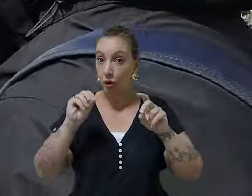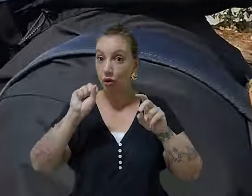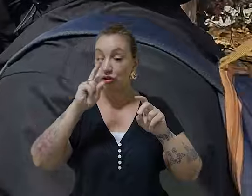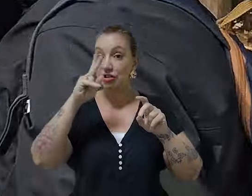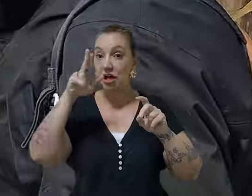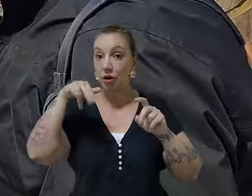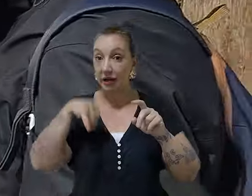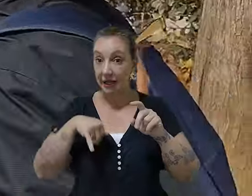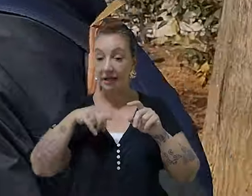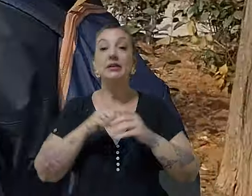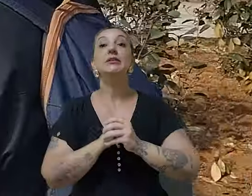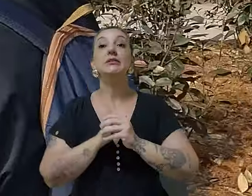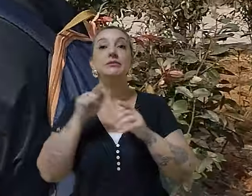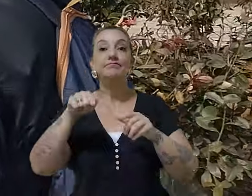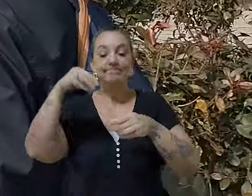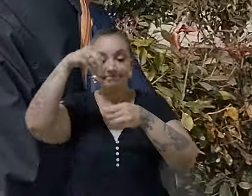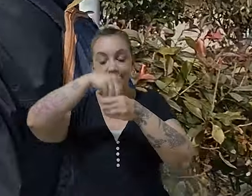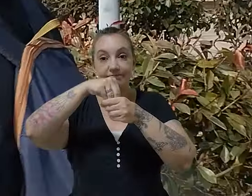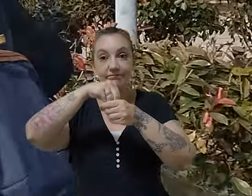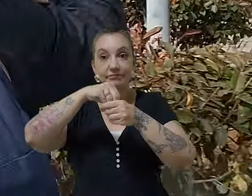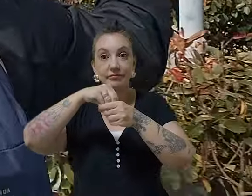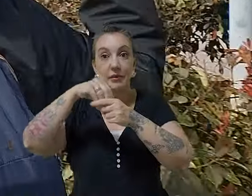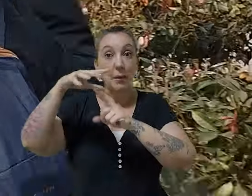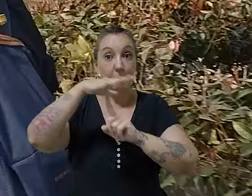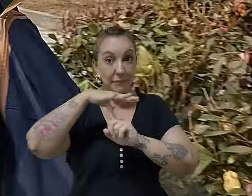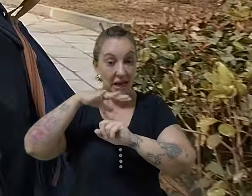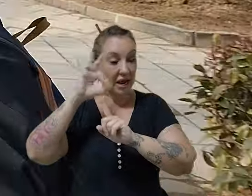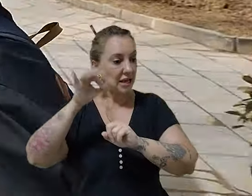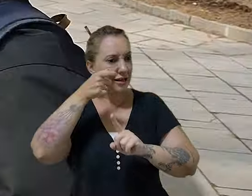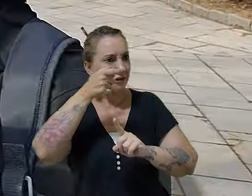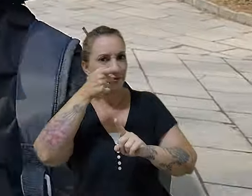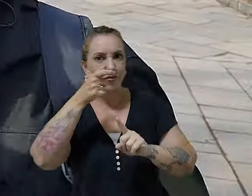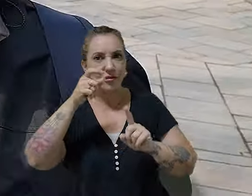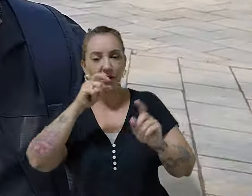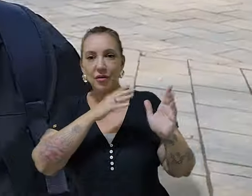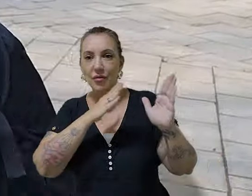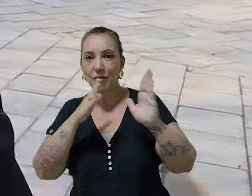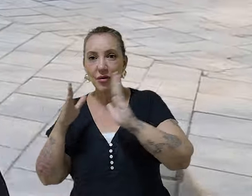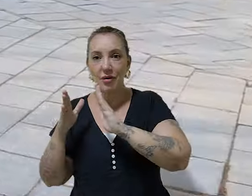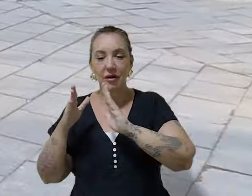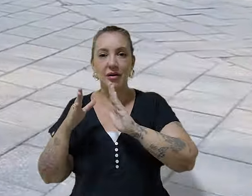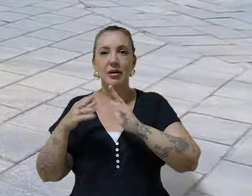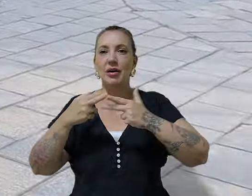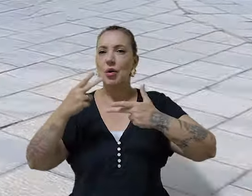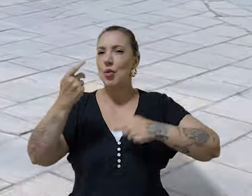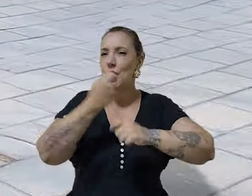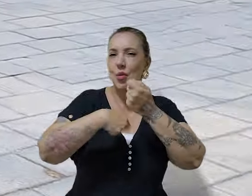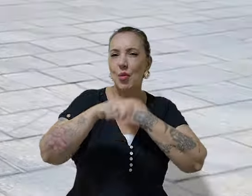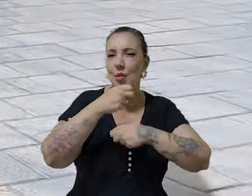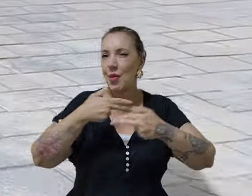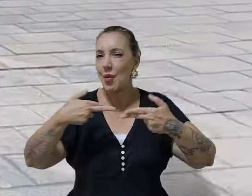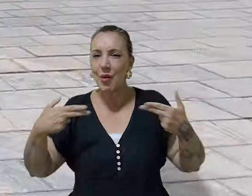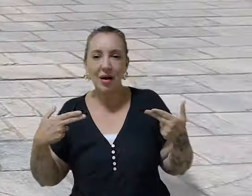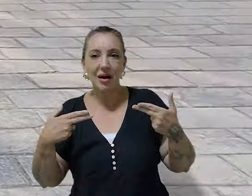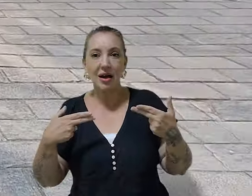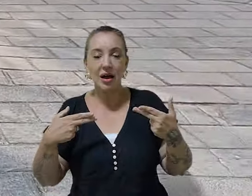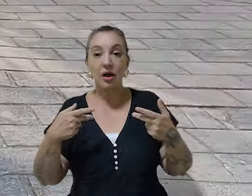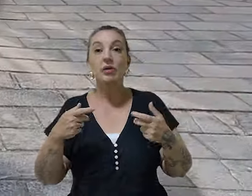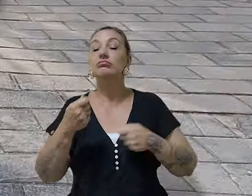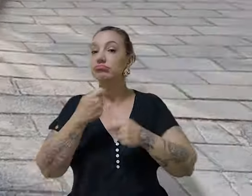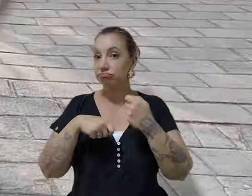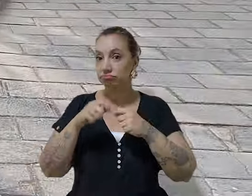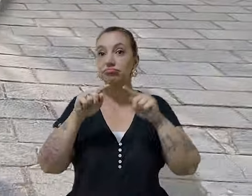E aqui a gente tem, dentro desse parque, evidentemente vocês viram nas imagens iniciais, tem muita loja, muito